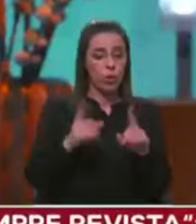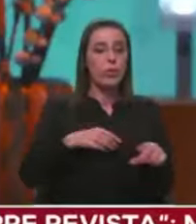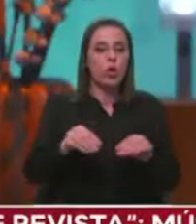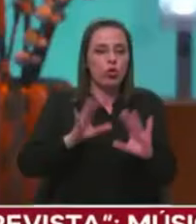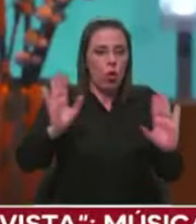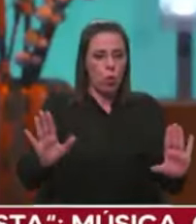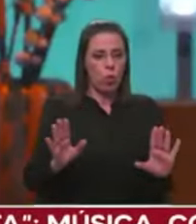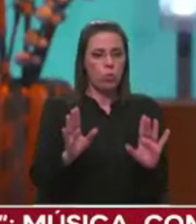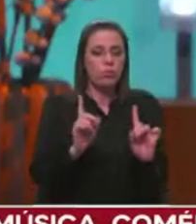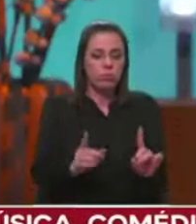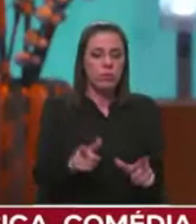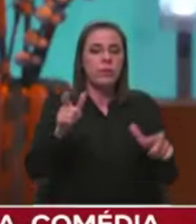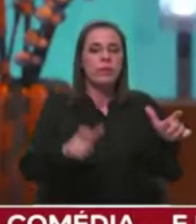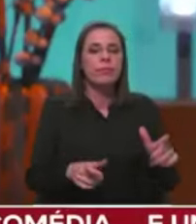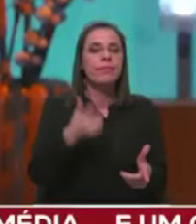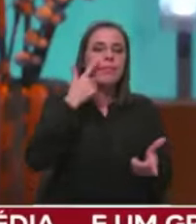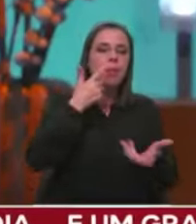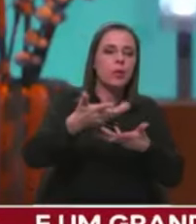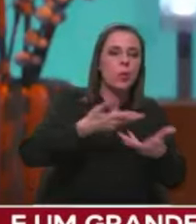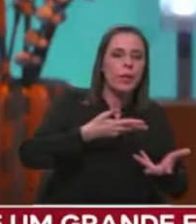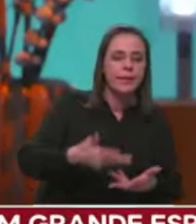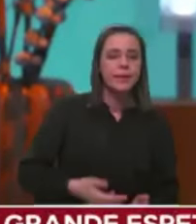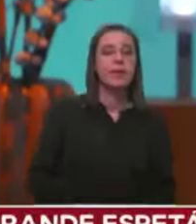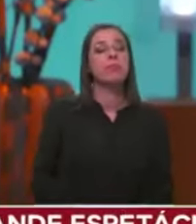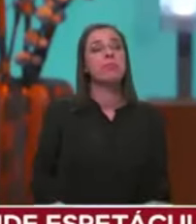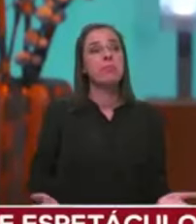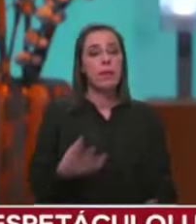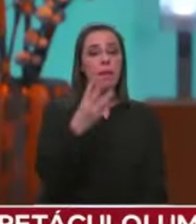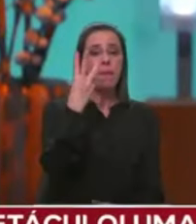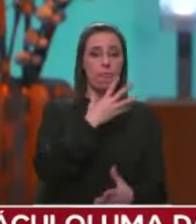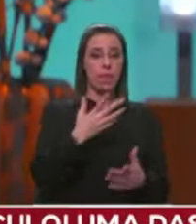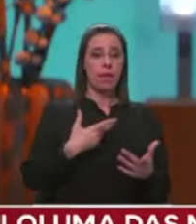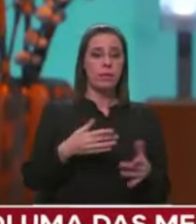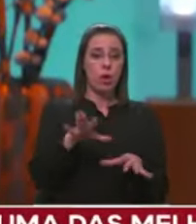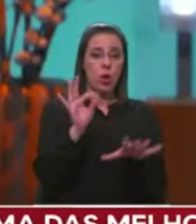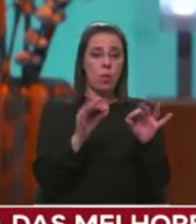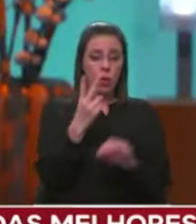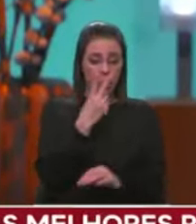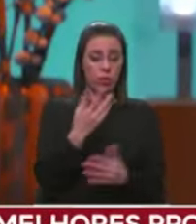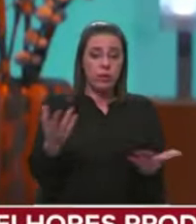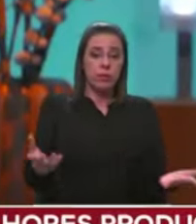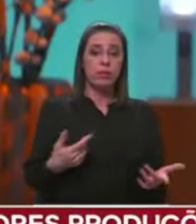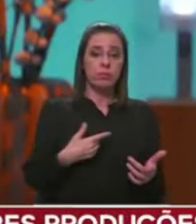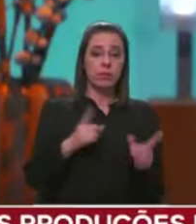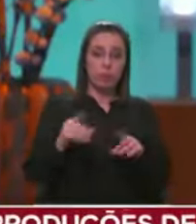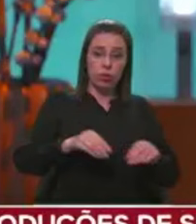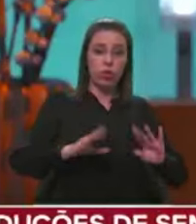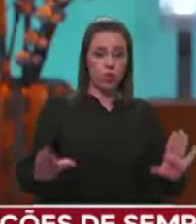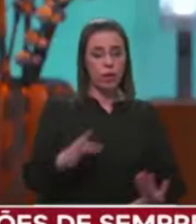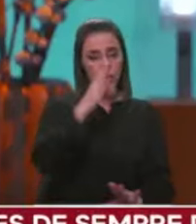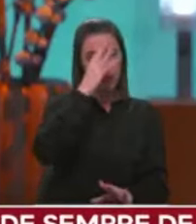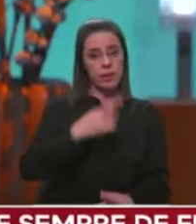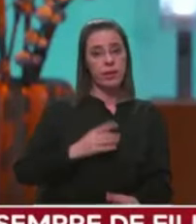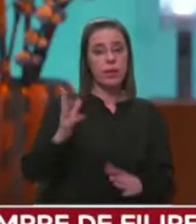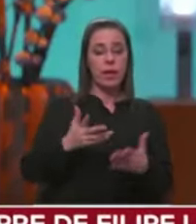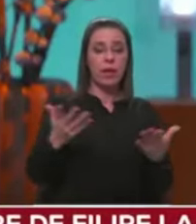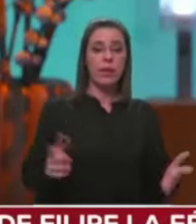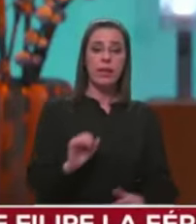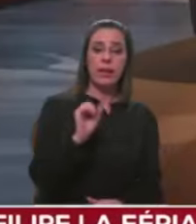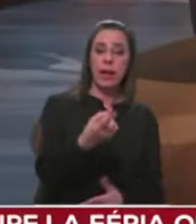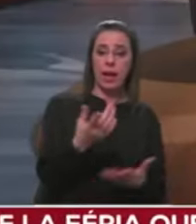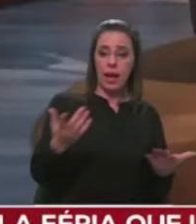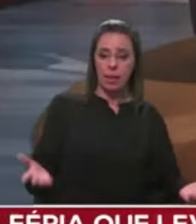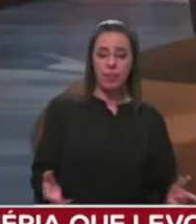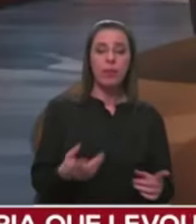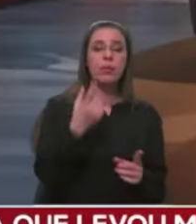jogar. Uhum. O pessoal entrou para se conhecer. Ao fim de 3 dias tivemos nomeações, 2 dias, portanto eu tive que entrar a jogar. Eu sabia que isso ia acontecer